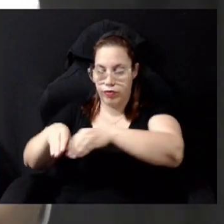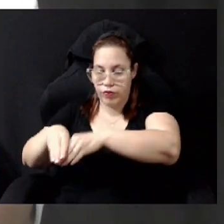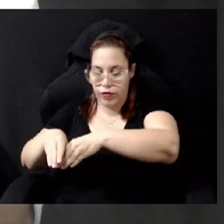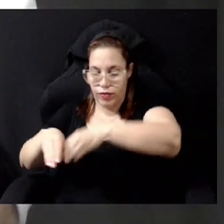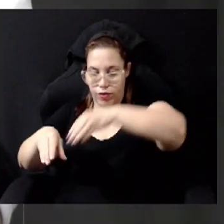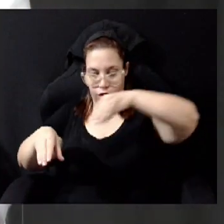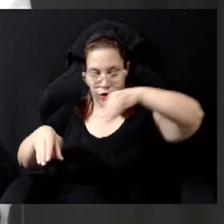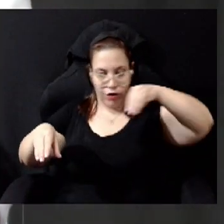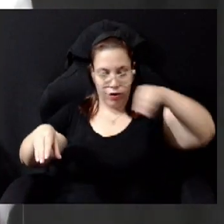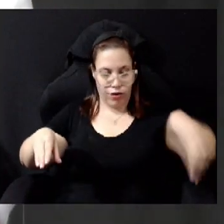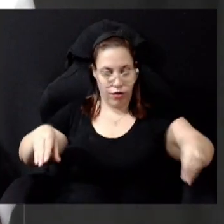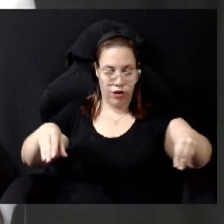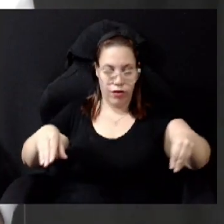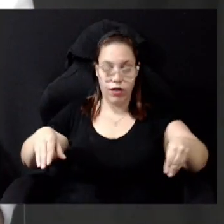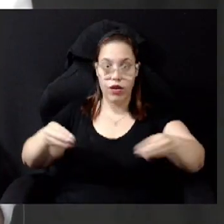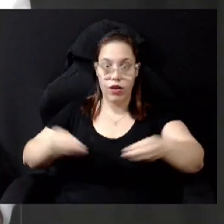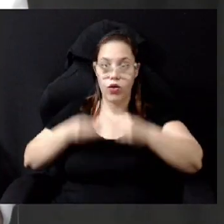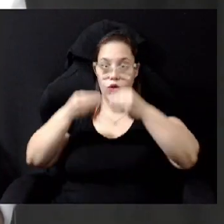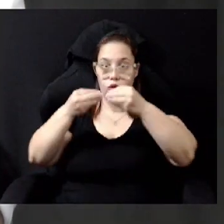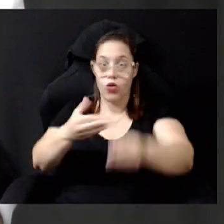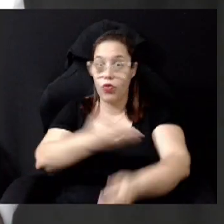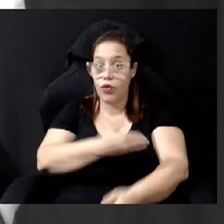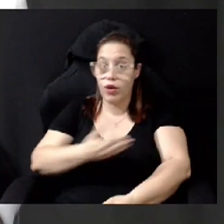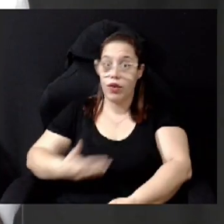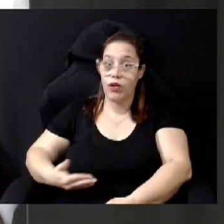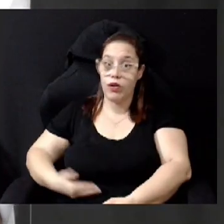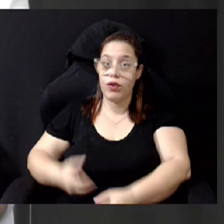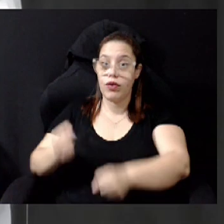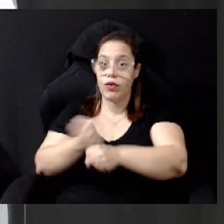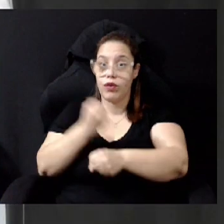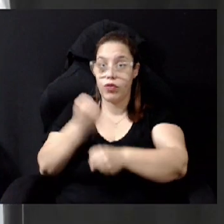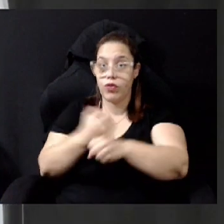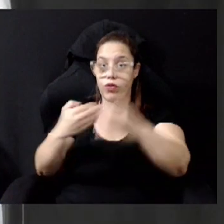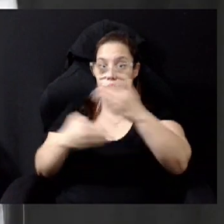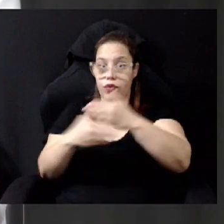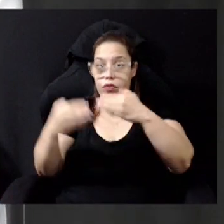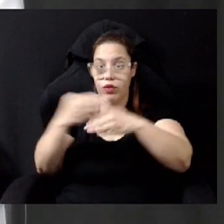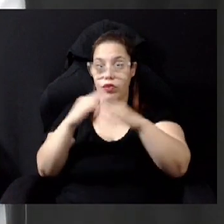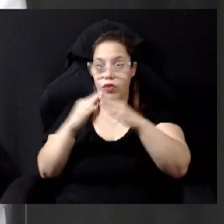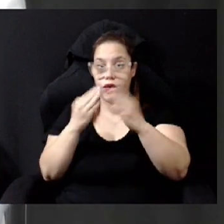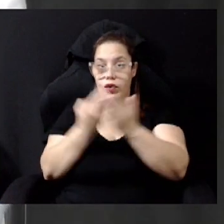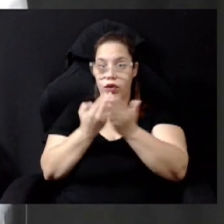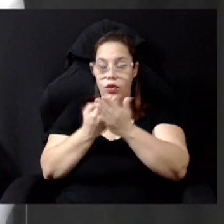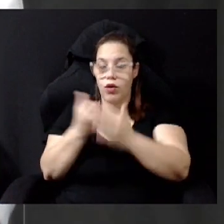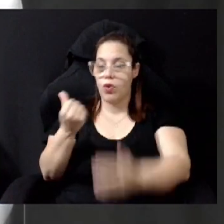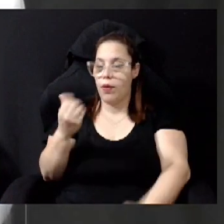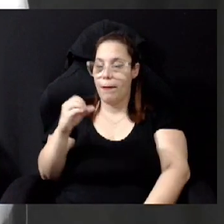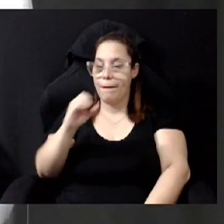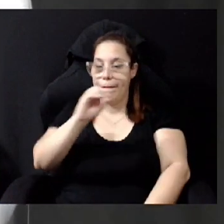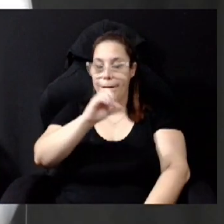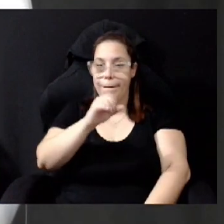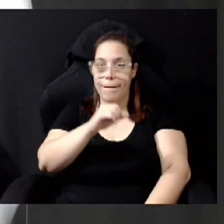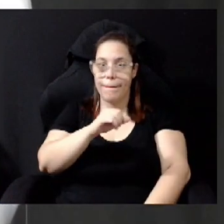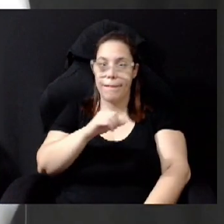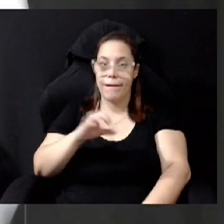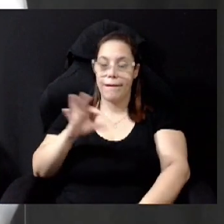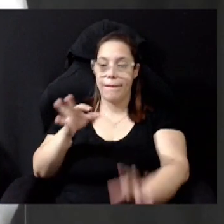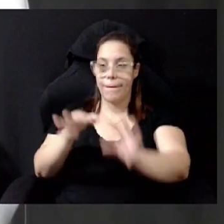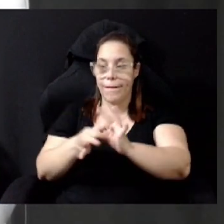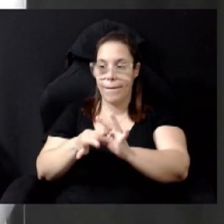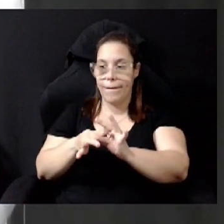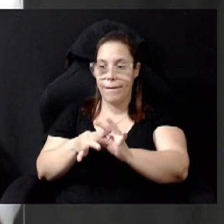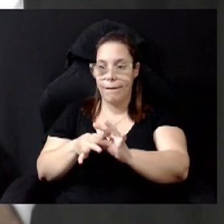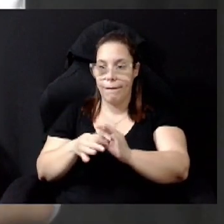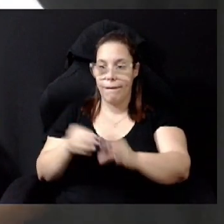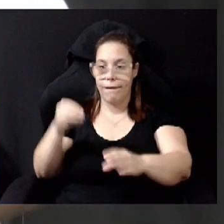que será entregue ao governador para construir uma escola de 1.000 alunos em horário integral dentro da região do aeroporto de